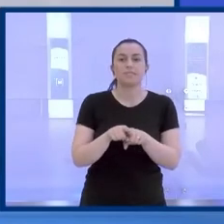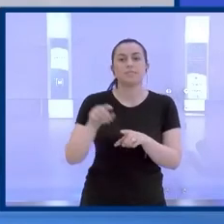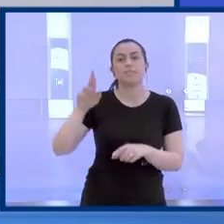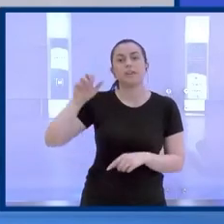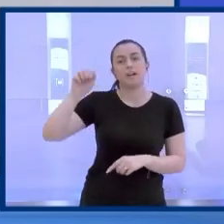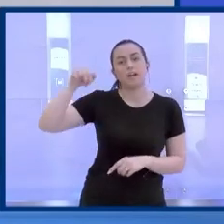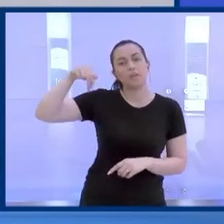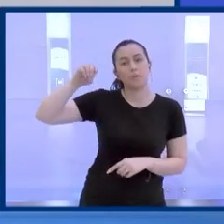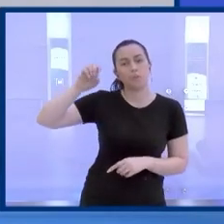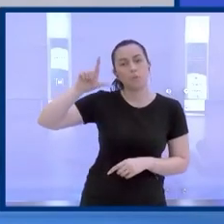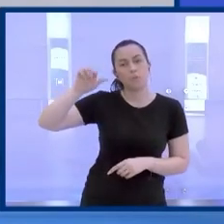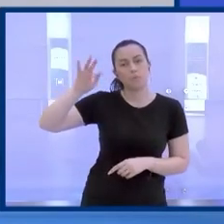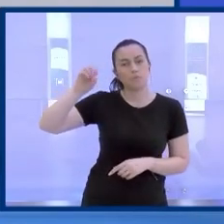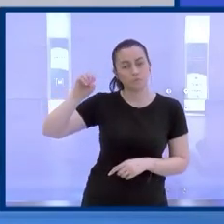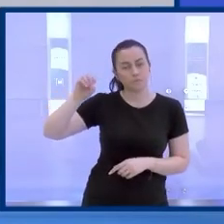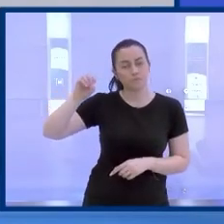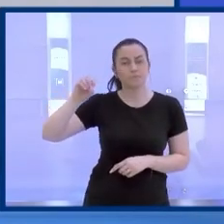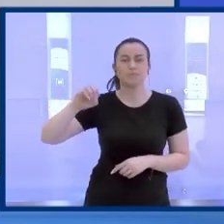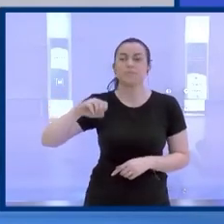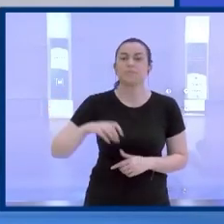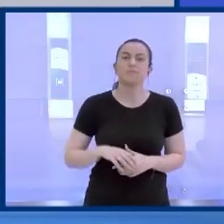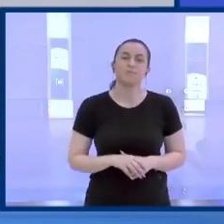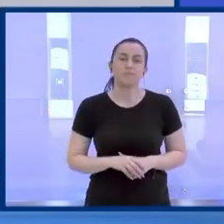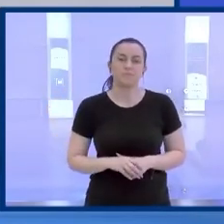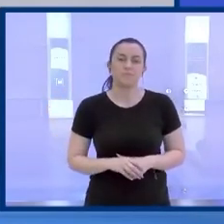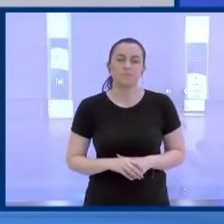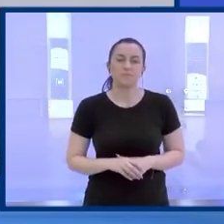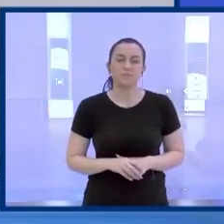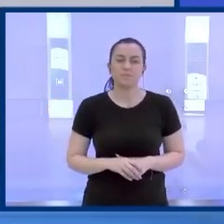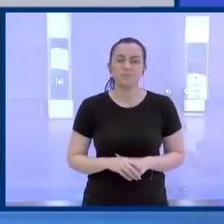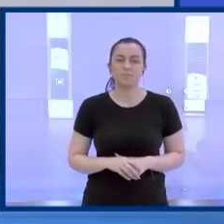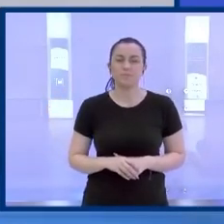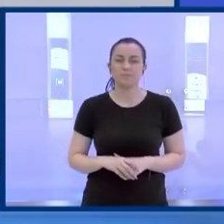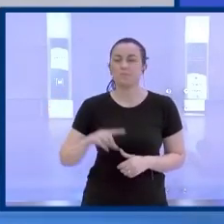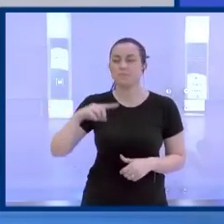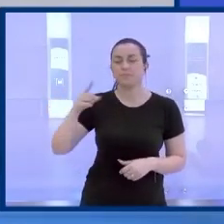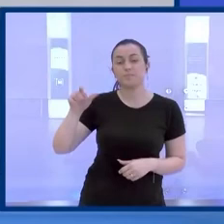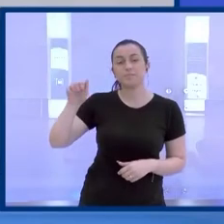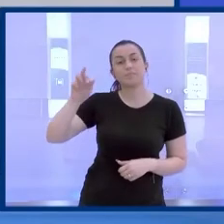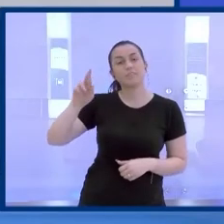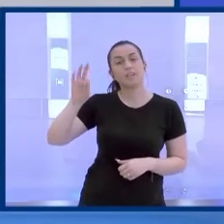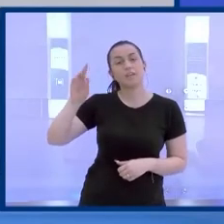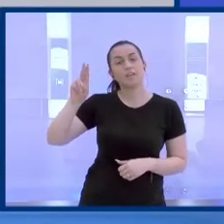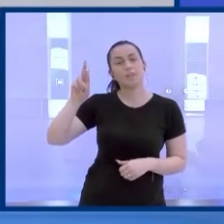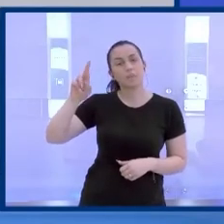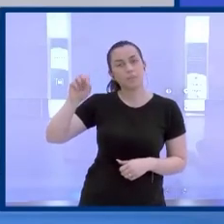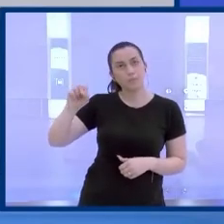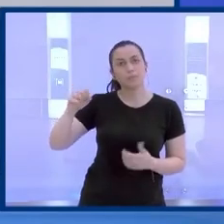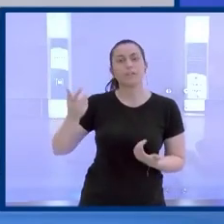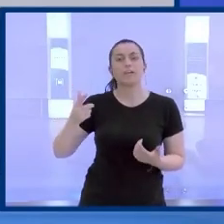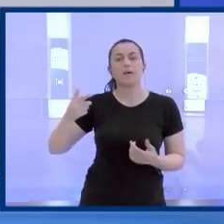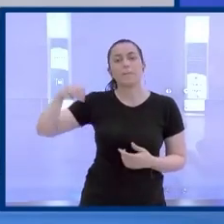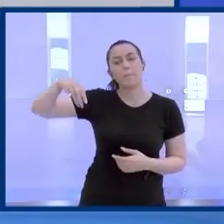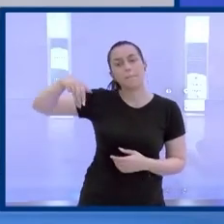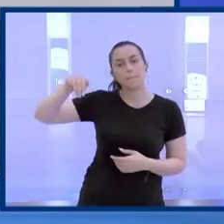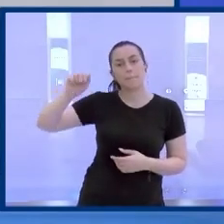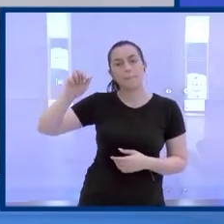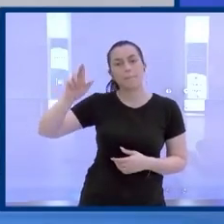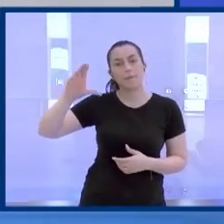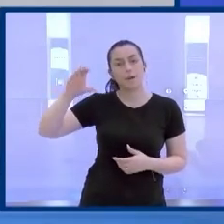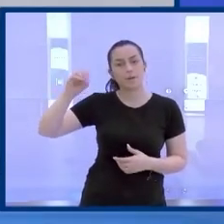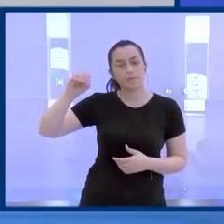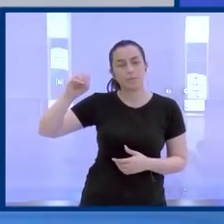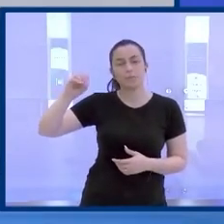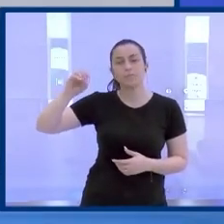Dias, chefe da Casa Civil, Arthur Lemos, Marco Aurélio, secretário da